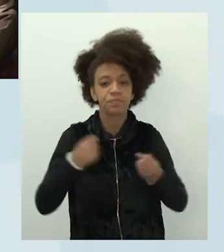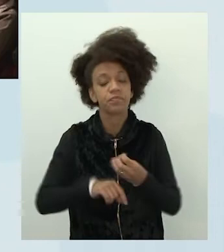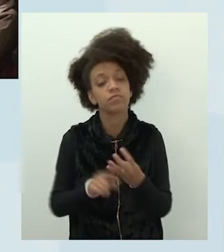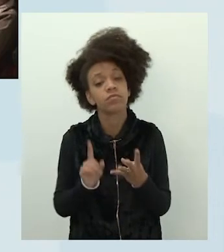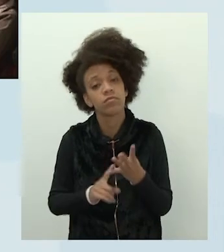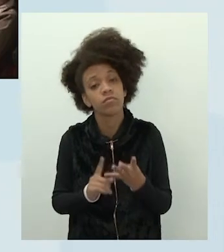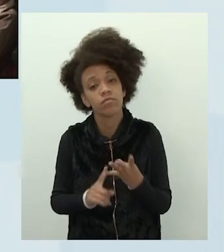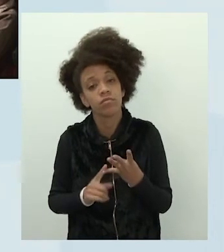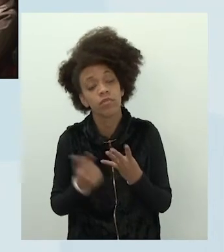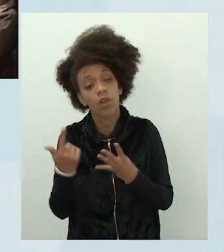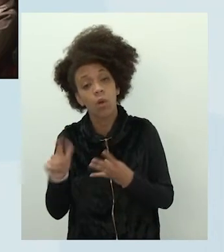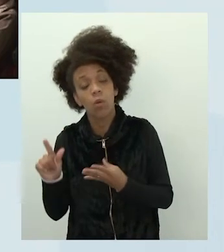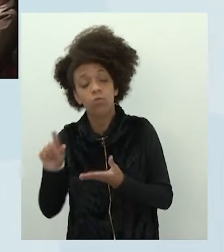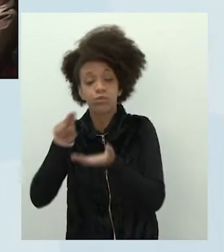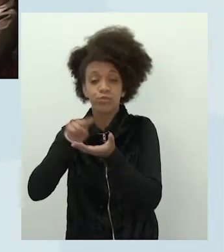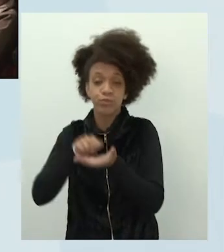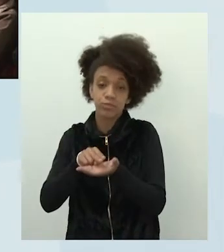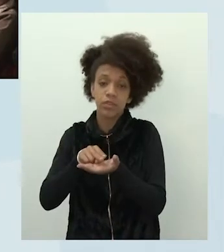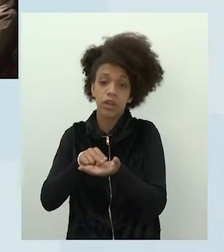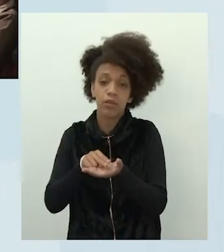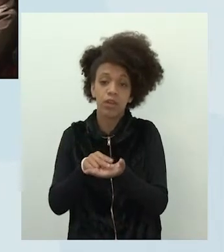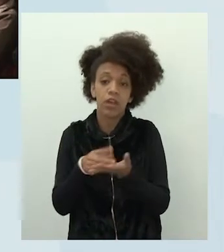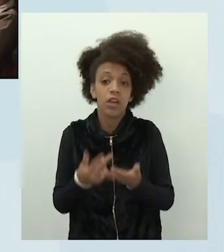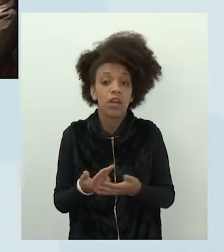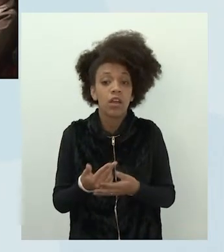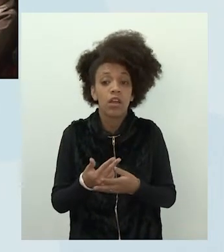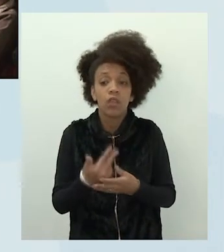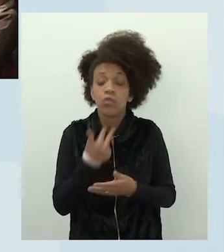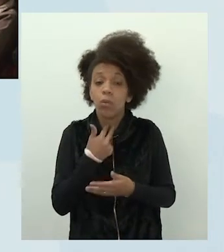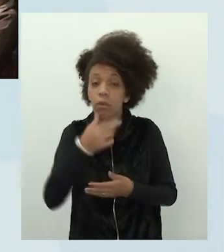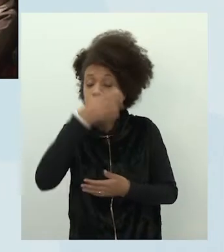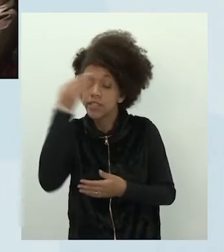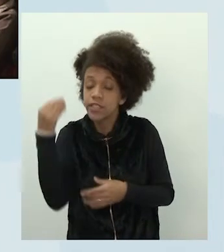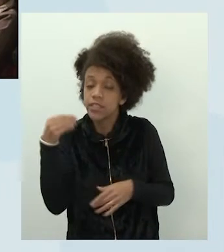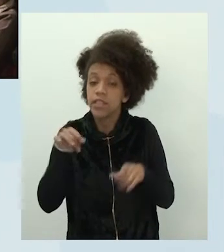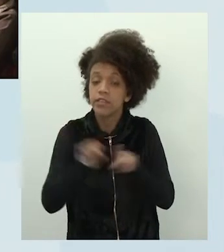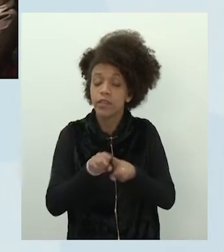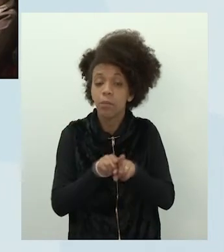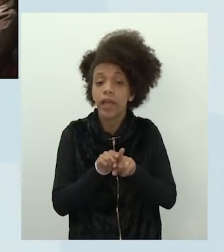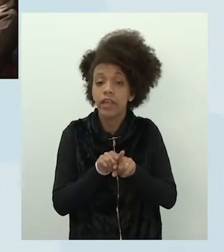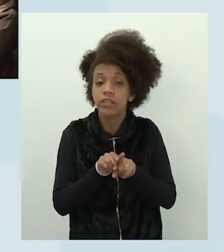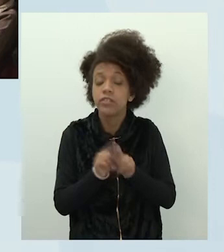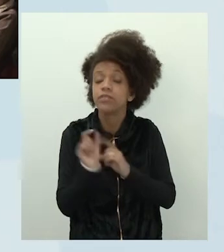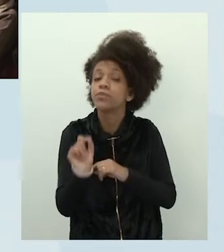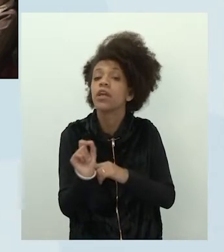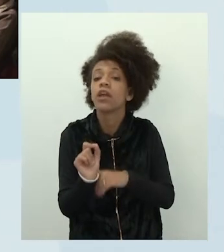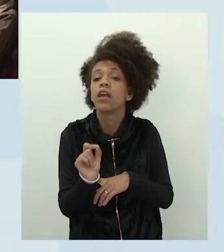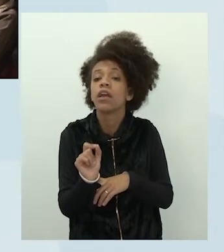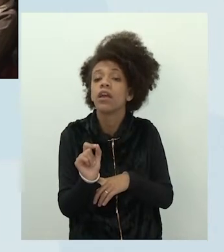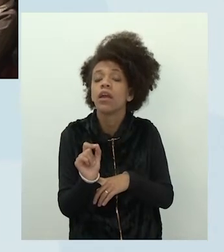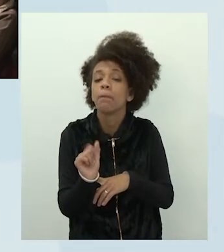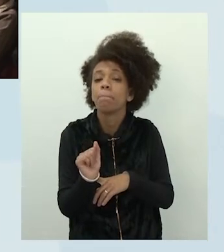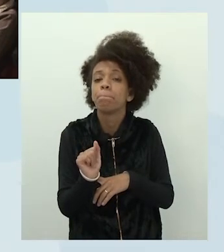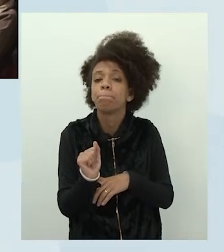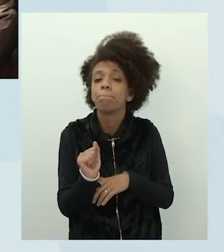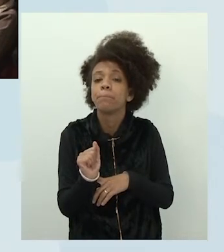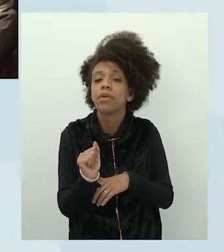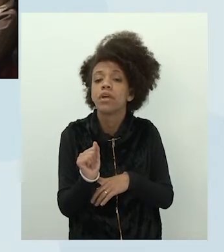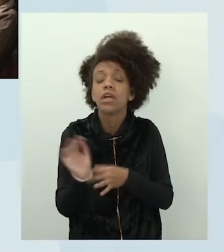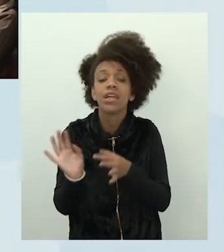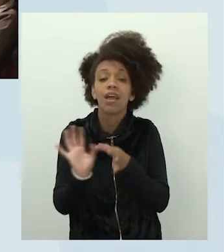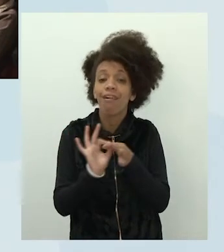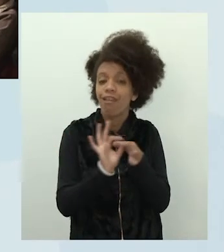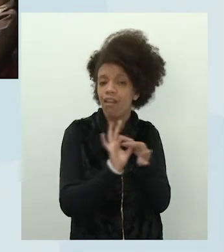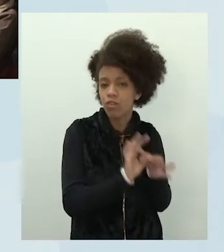outro no hospital. E nós não podemos esquecer também de que